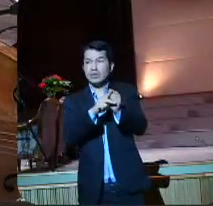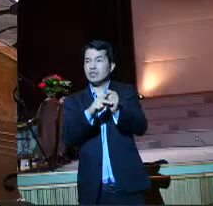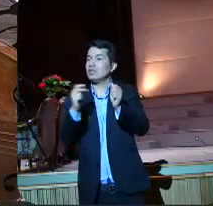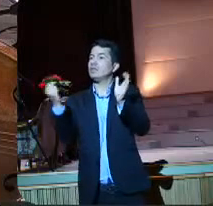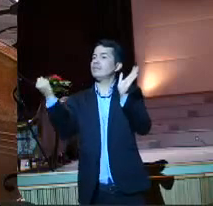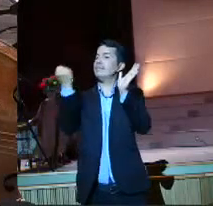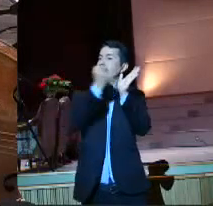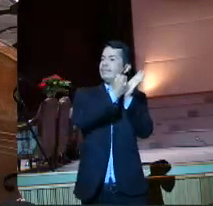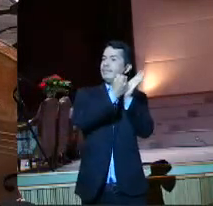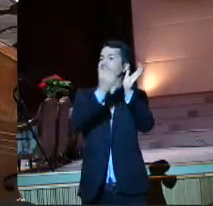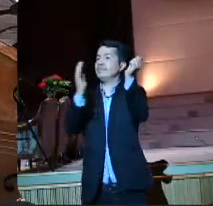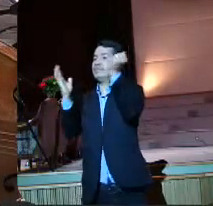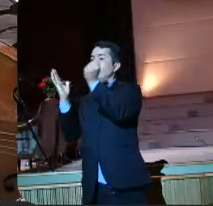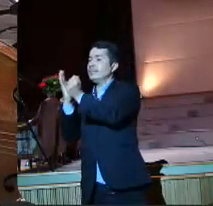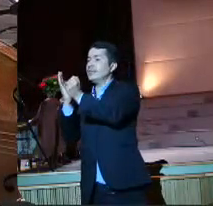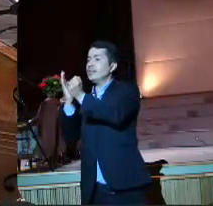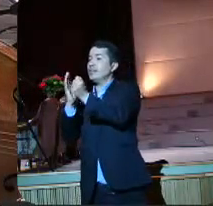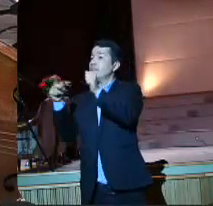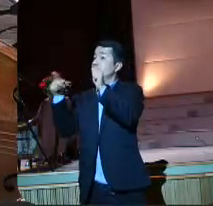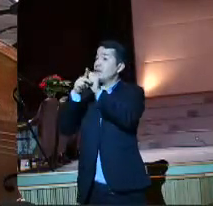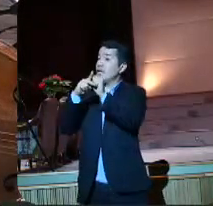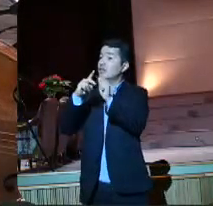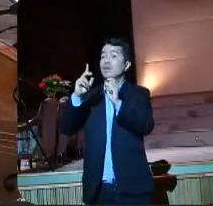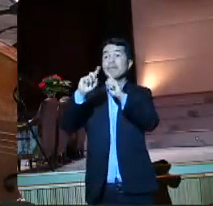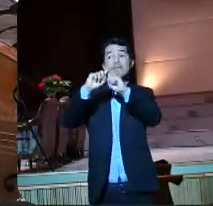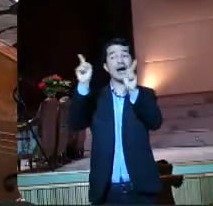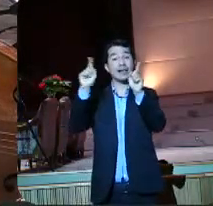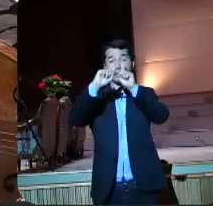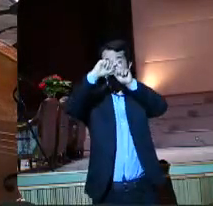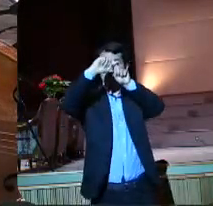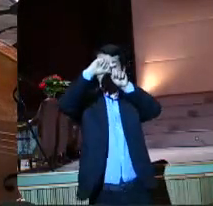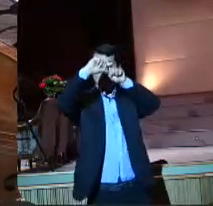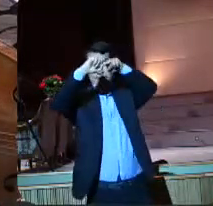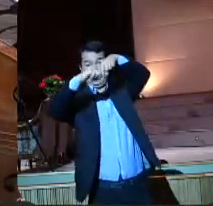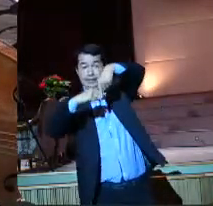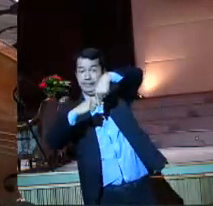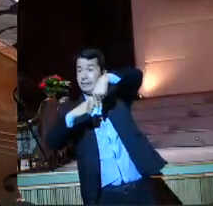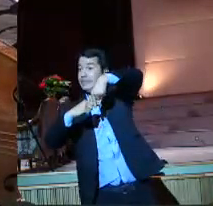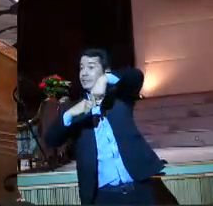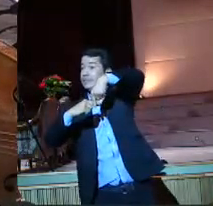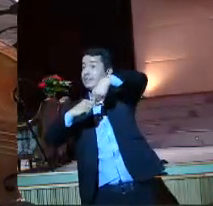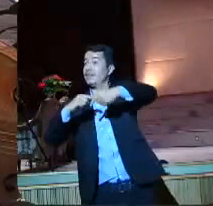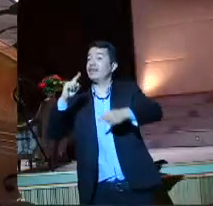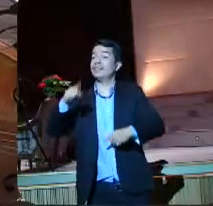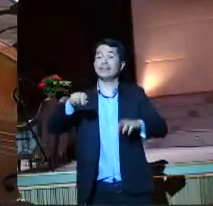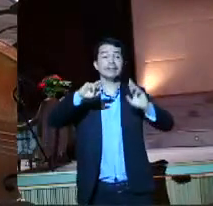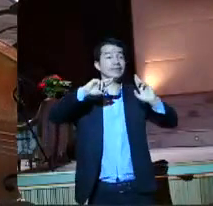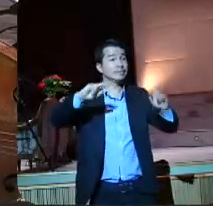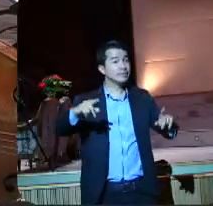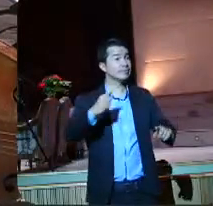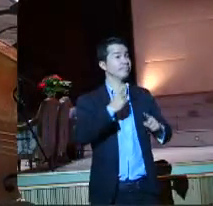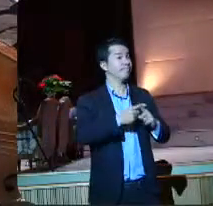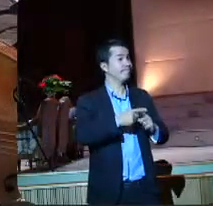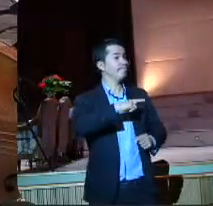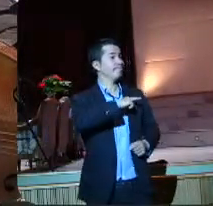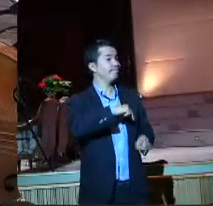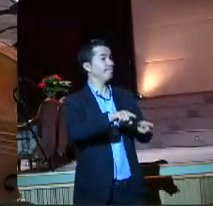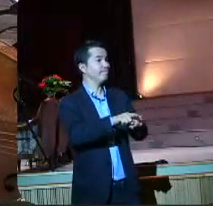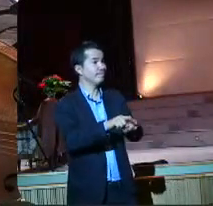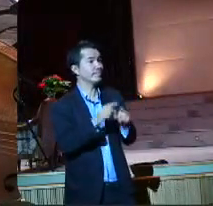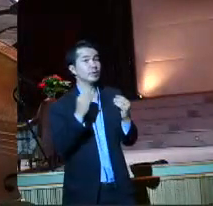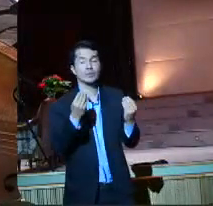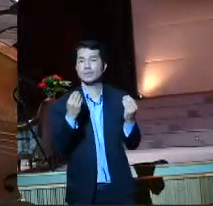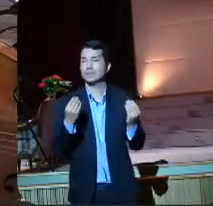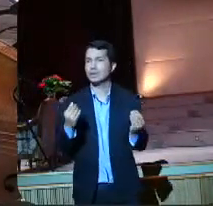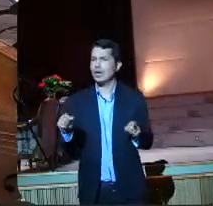dizem as tradições, por ter uma morte parecida com aquela do Senhor. E é interessante